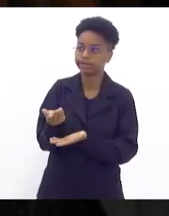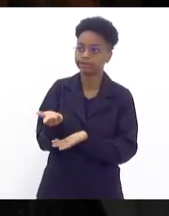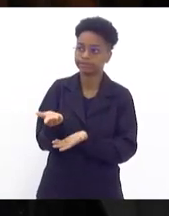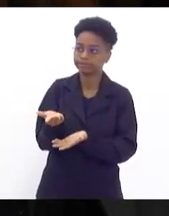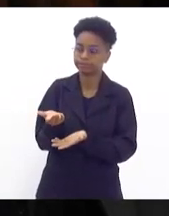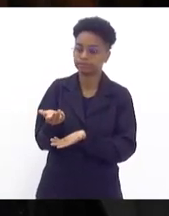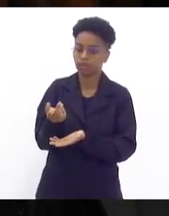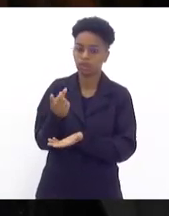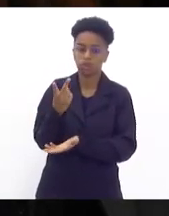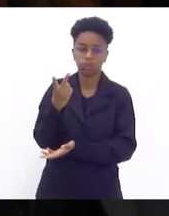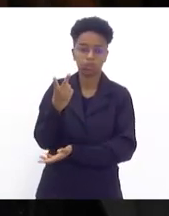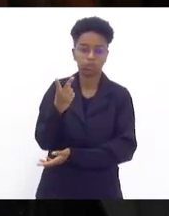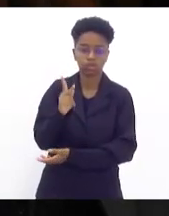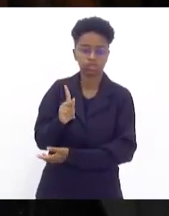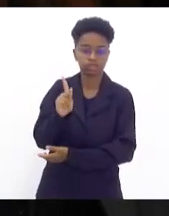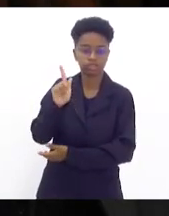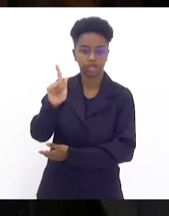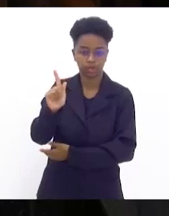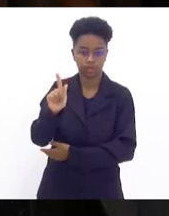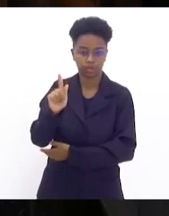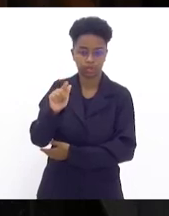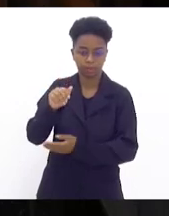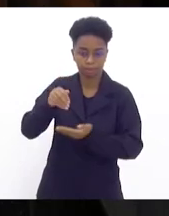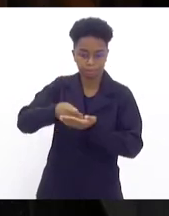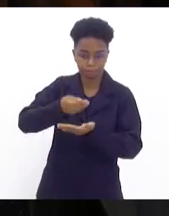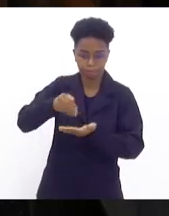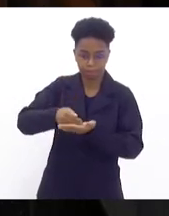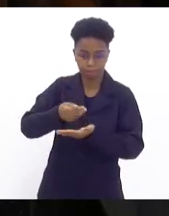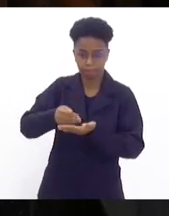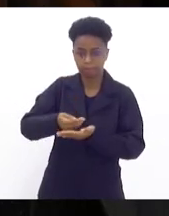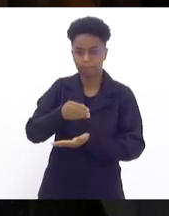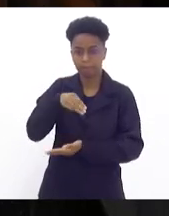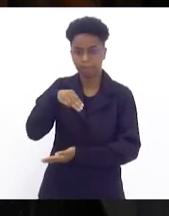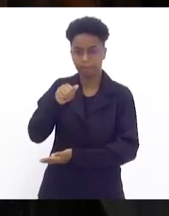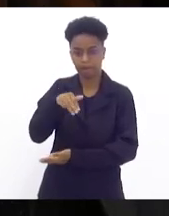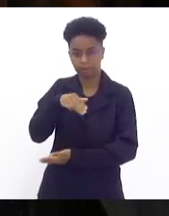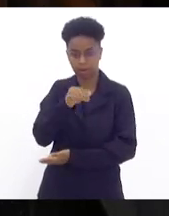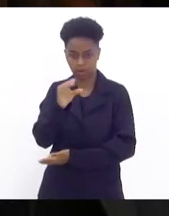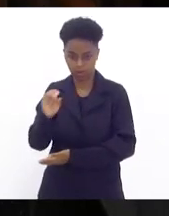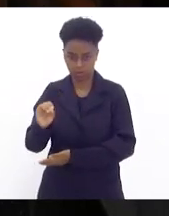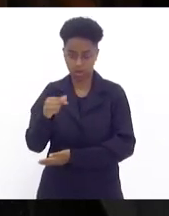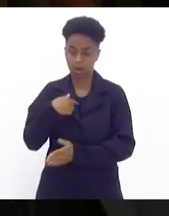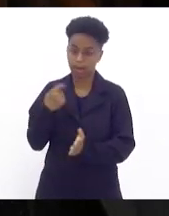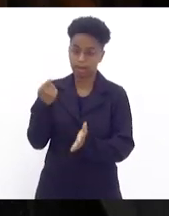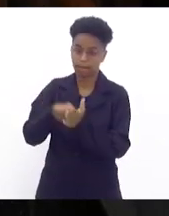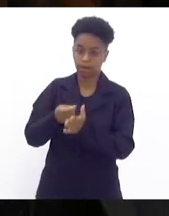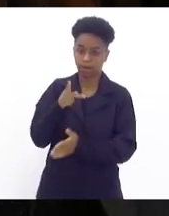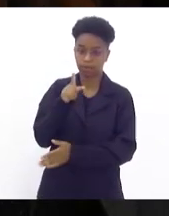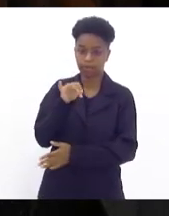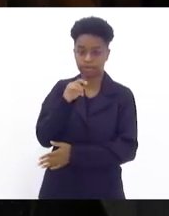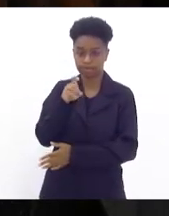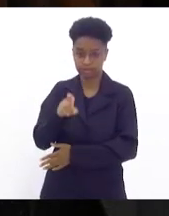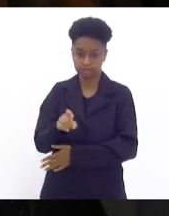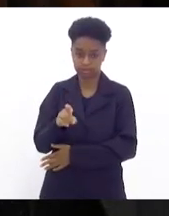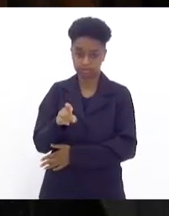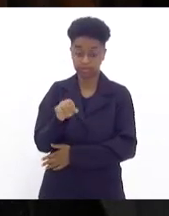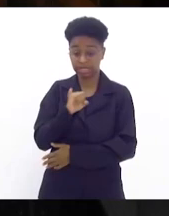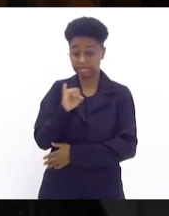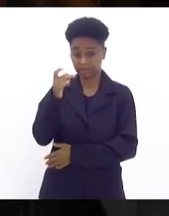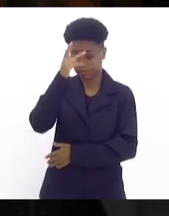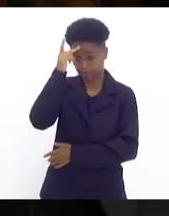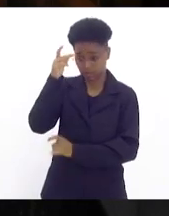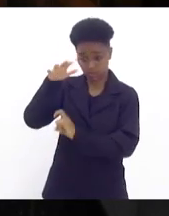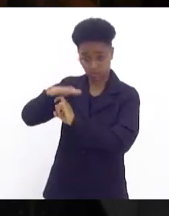dois quilos de mamão papaia e pago no pixie se aquele barraqueiro